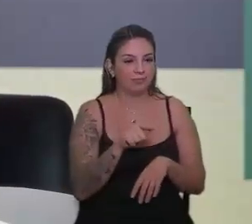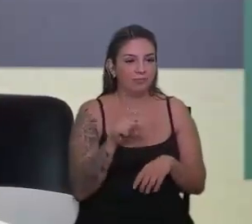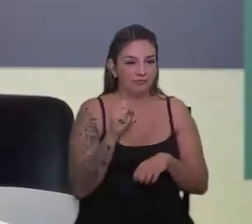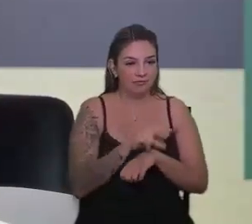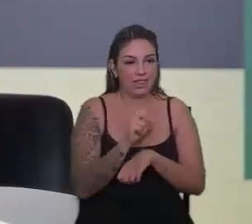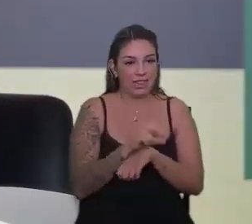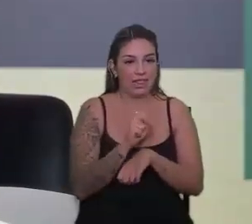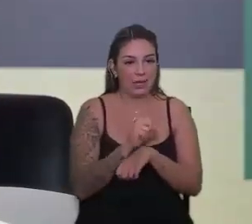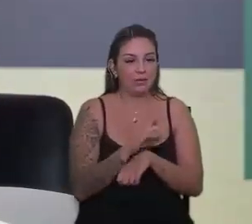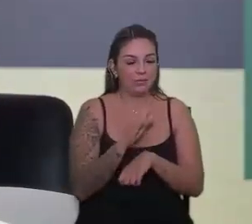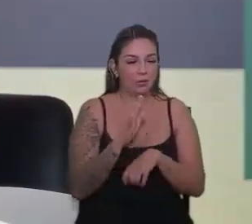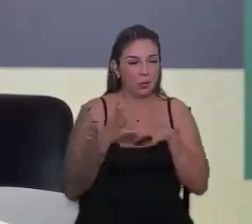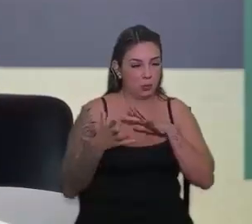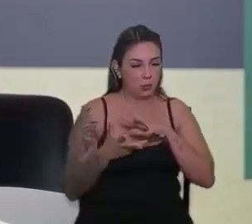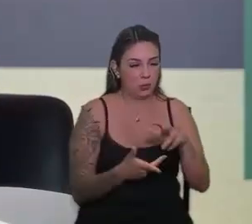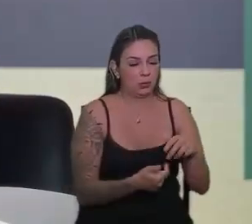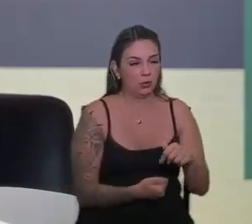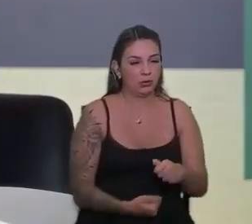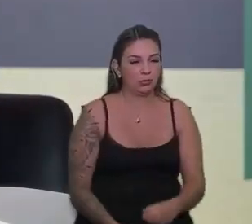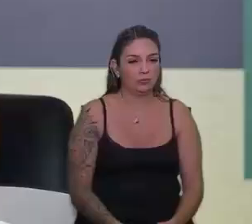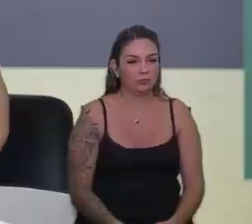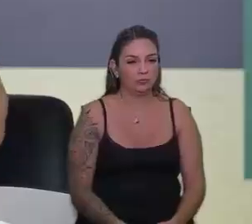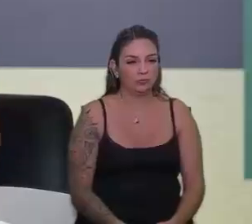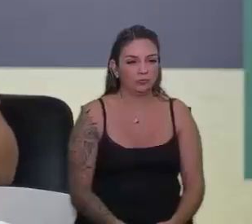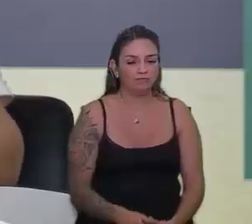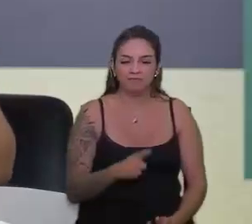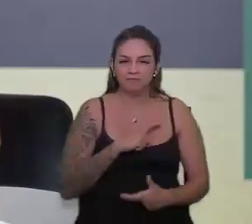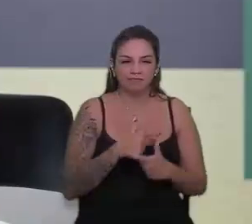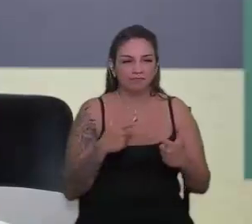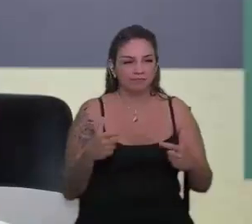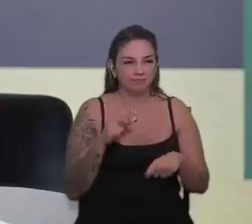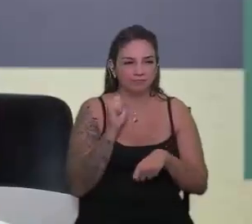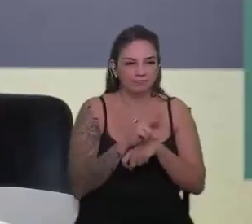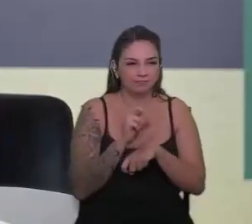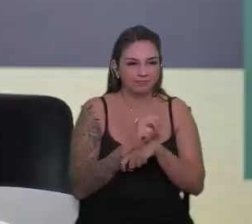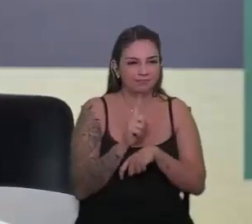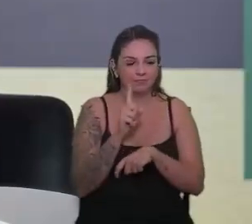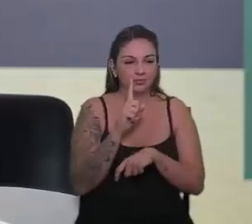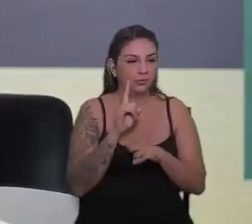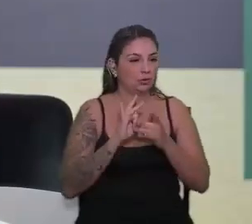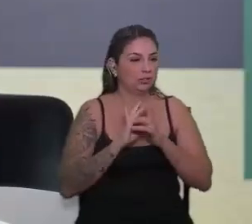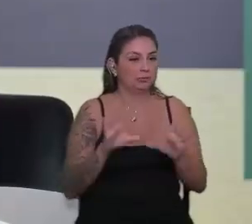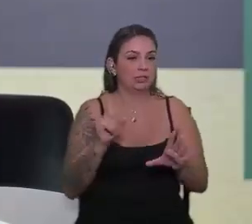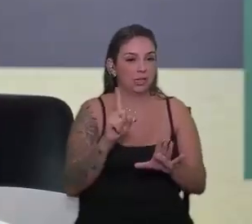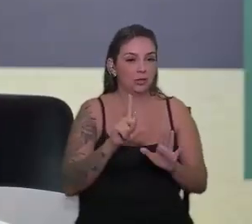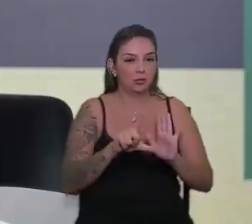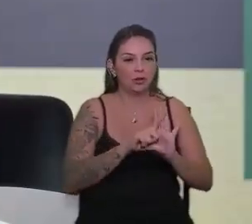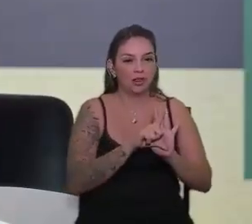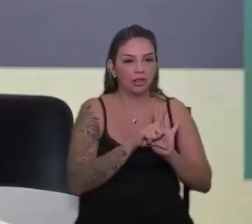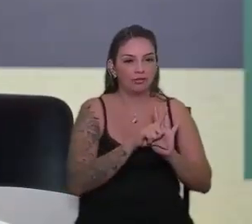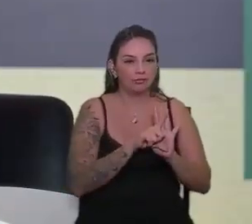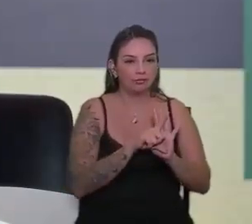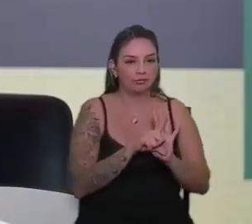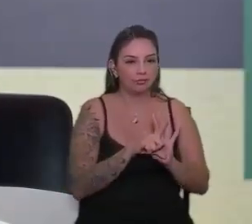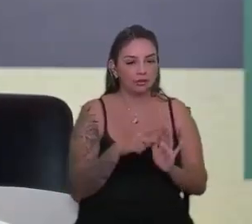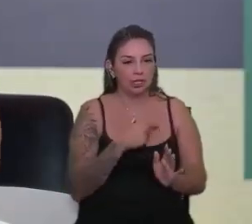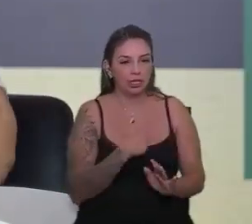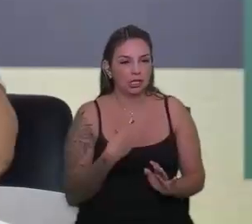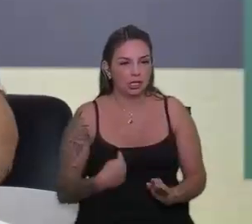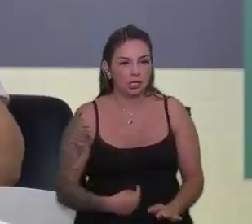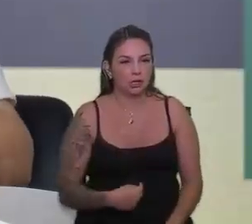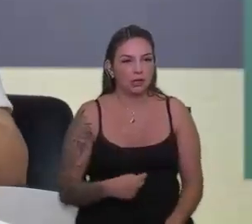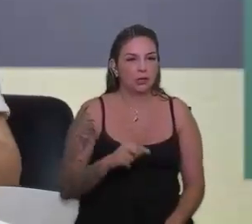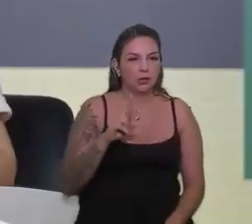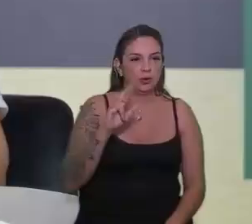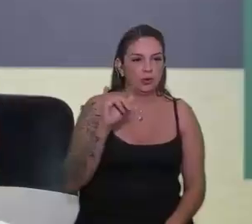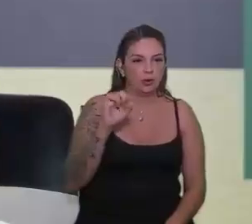agrotóxico no mundo. A gente tem uma infinidade de agrotóxicos ilegais que vêm da China, da Rússia e